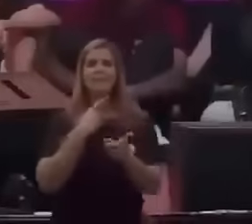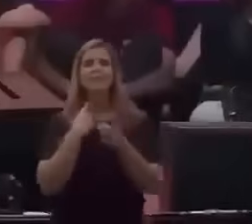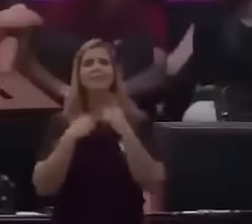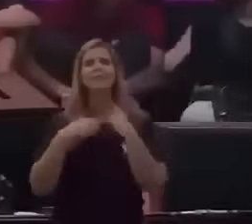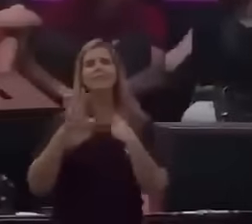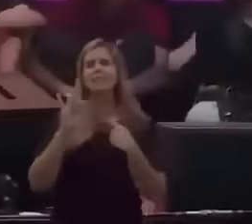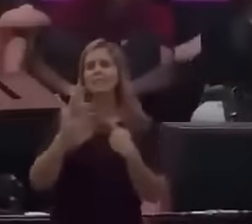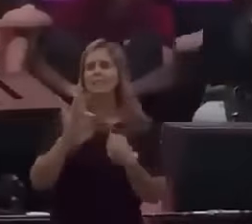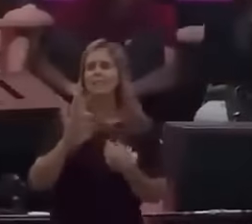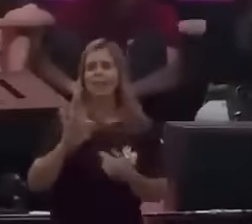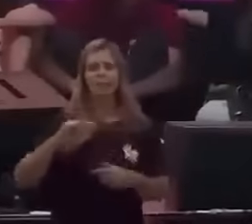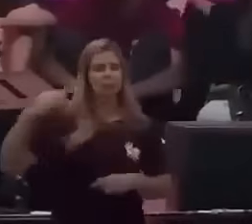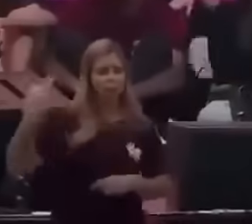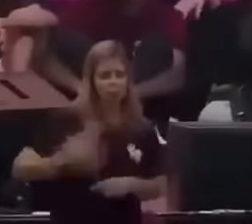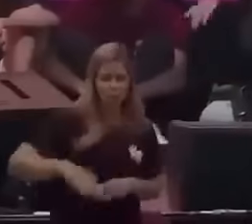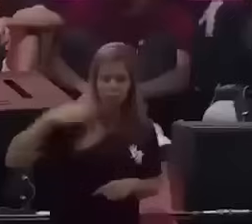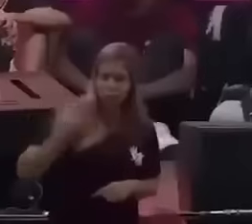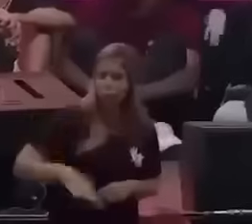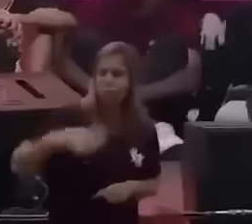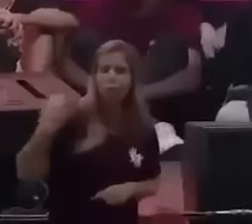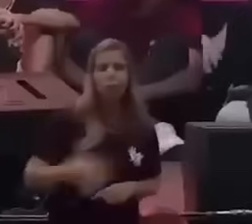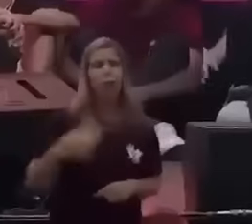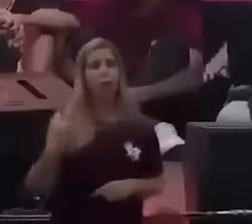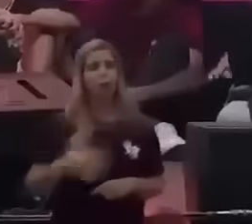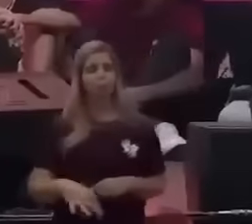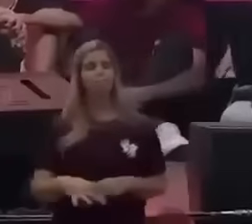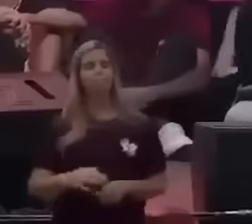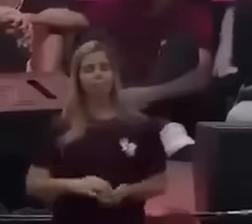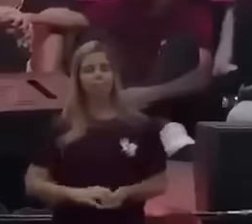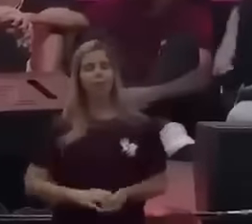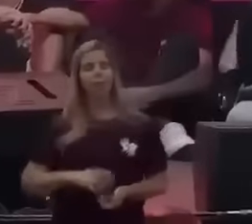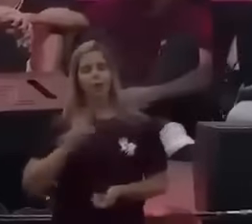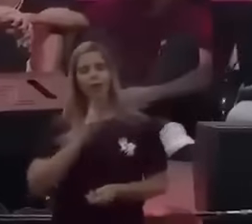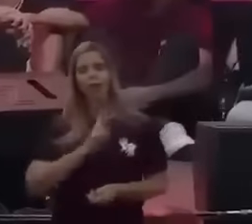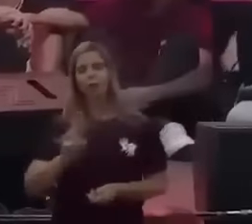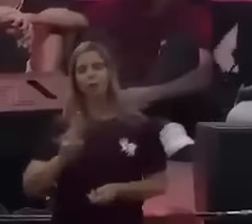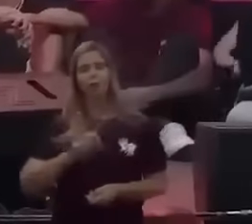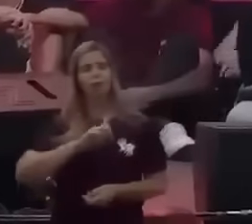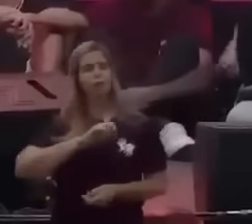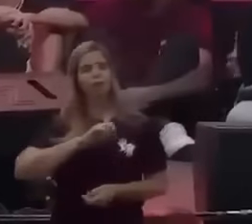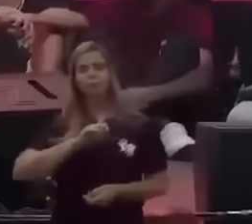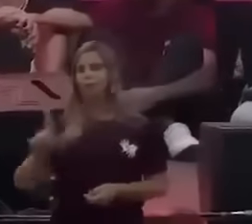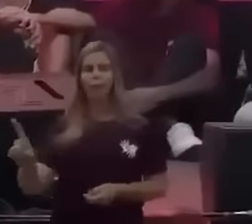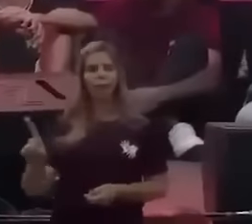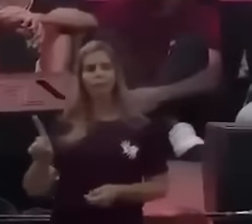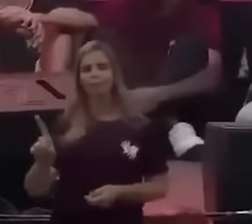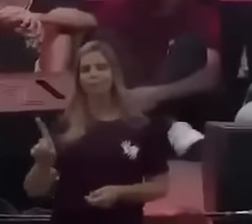dores horríveis? E a resposta é 1000 vezes não.